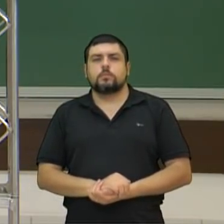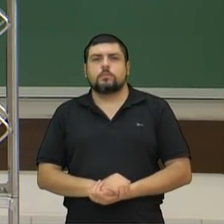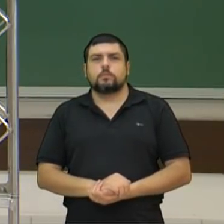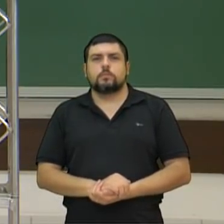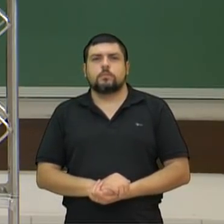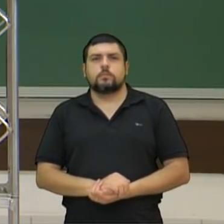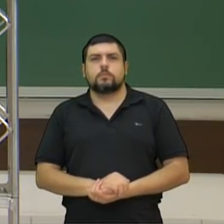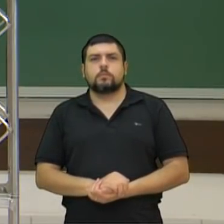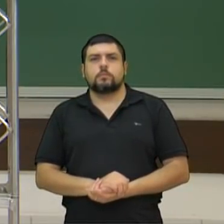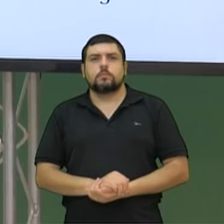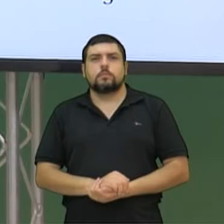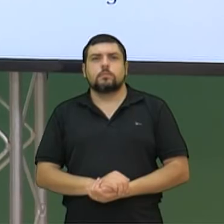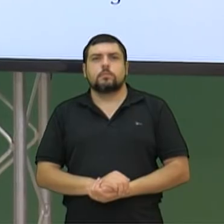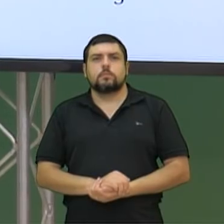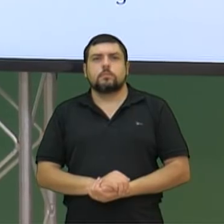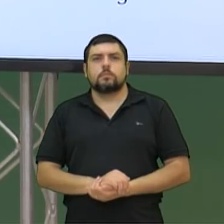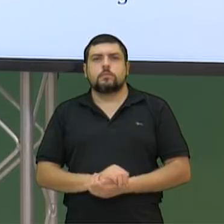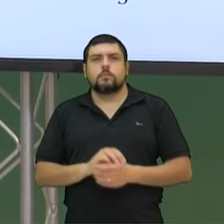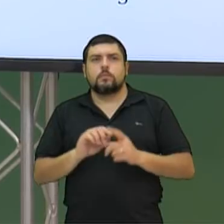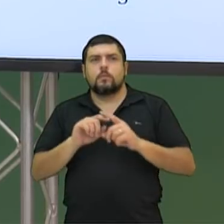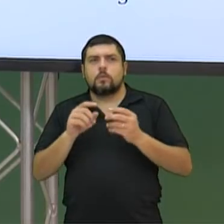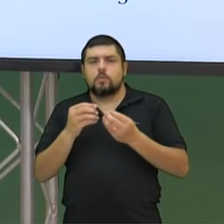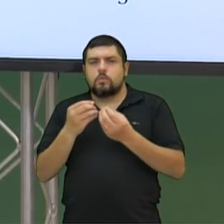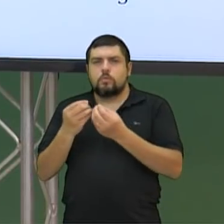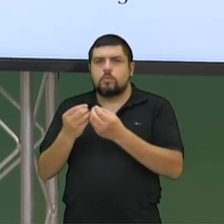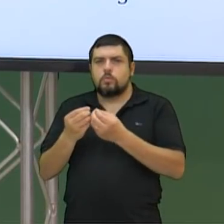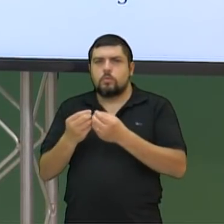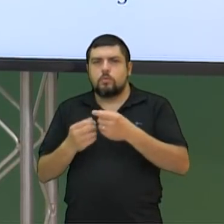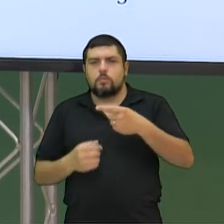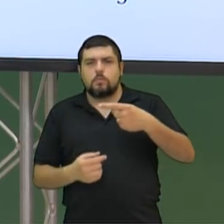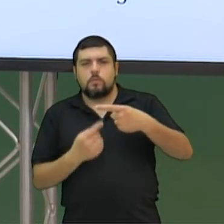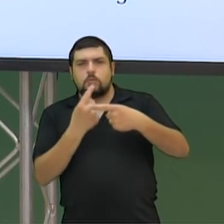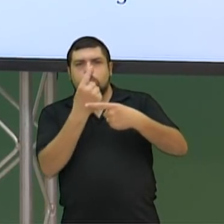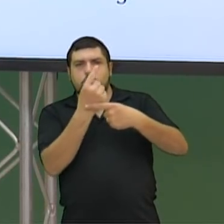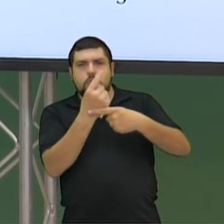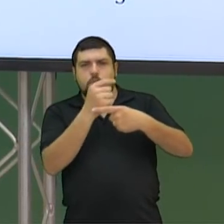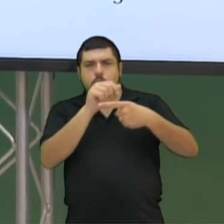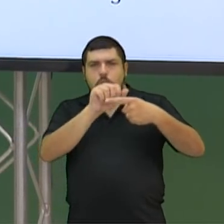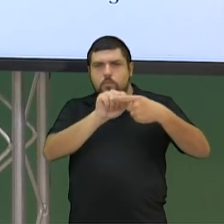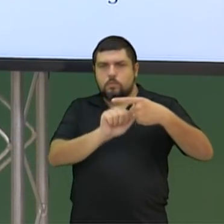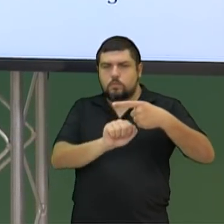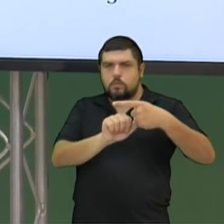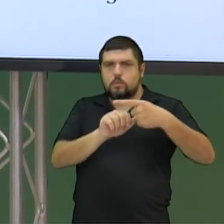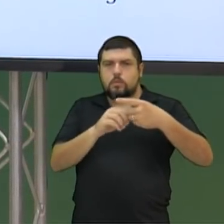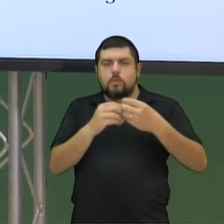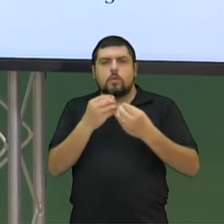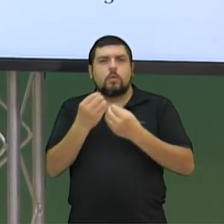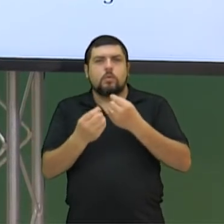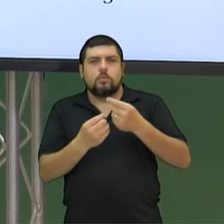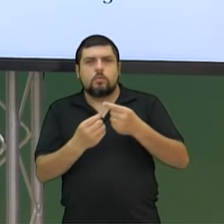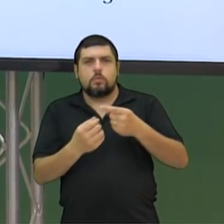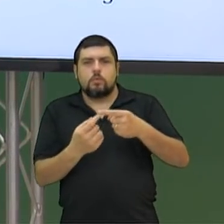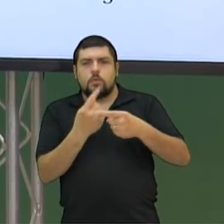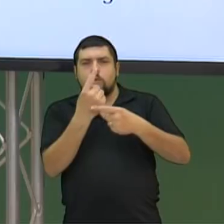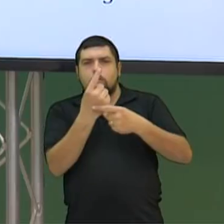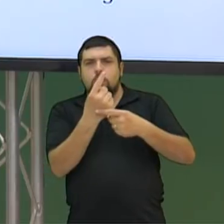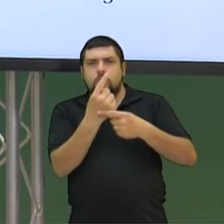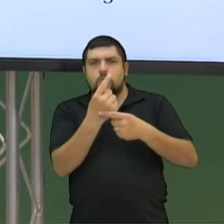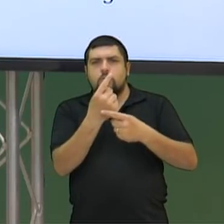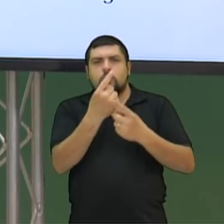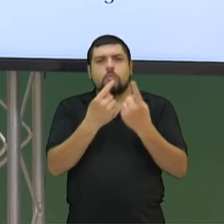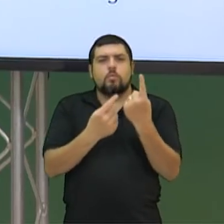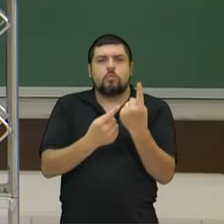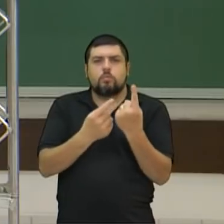o mesmo denominador, o mesmo expoente, eu posso pôr um em cima e um embaixo. Como aqui 1 elevado a qualquer coisa vale